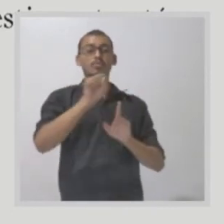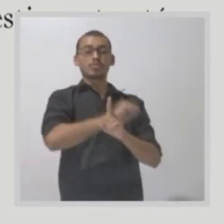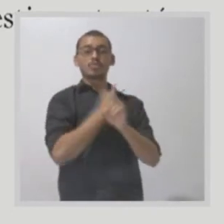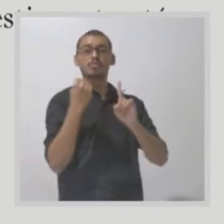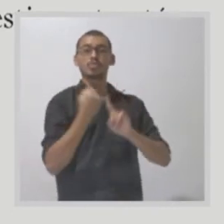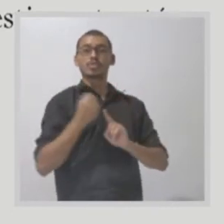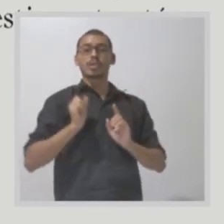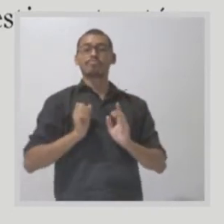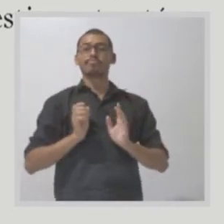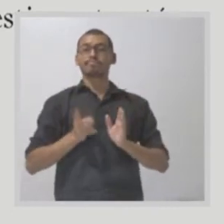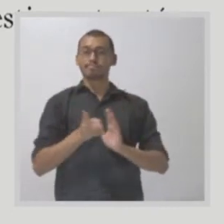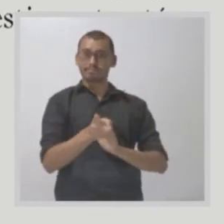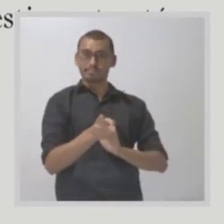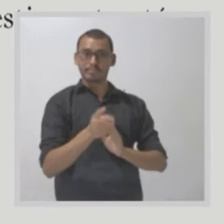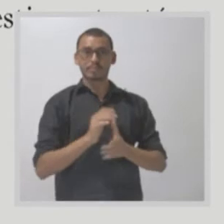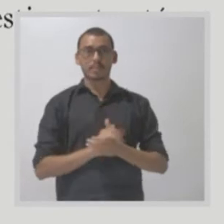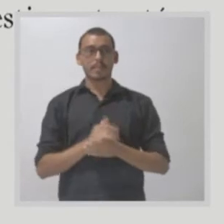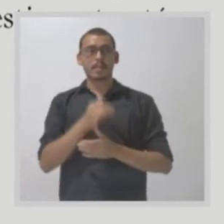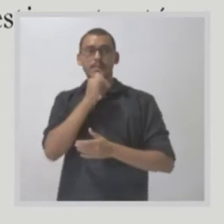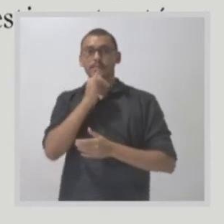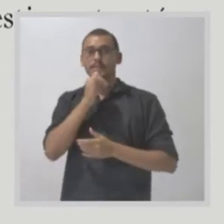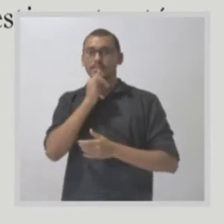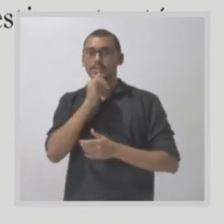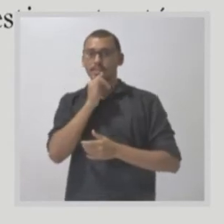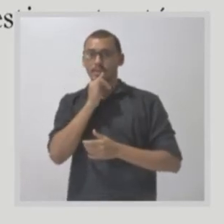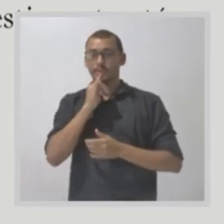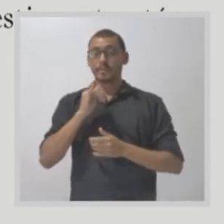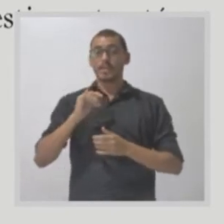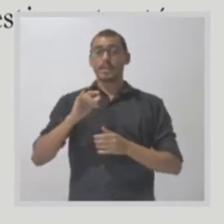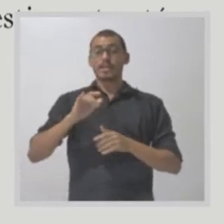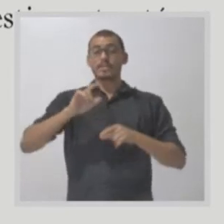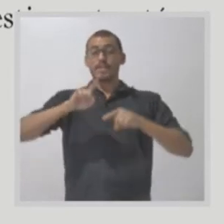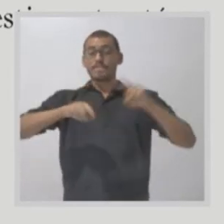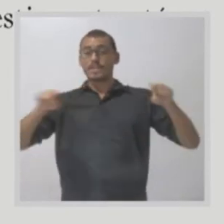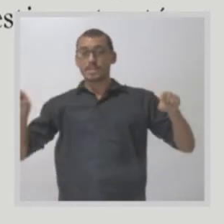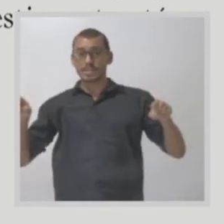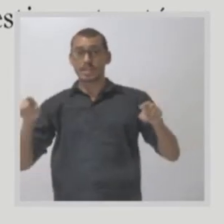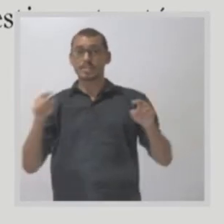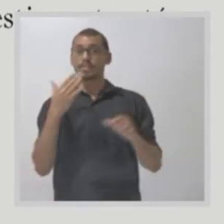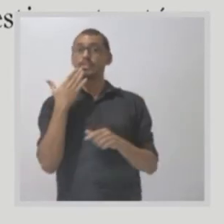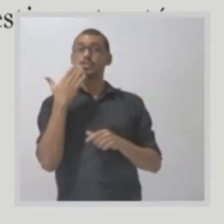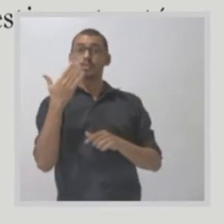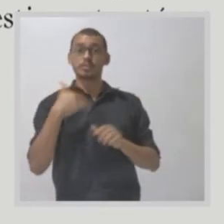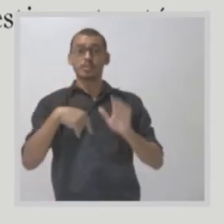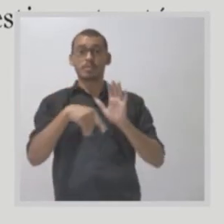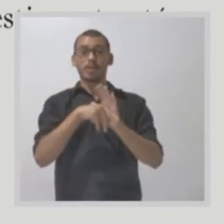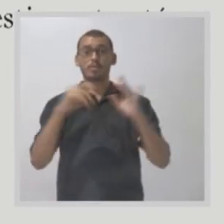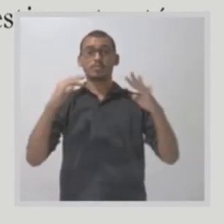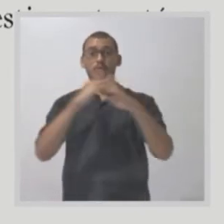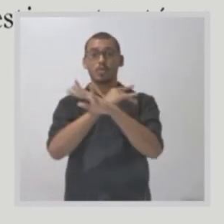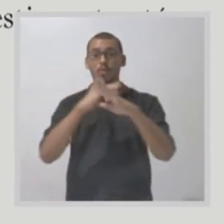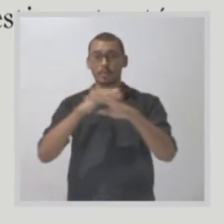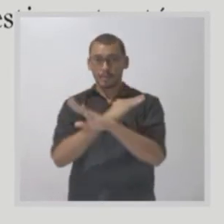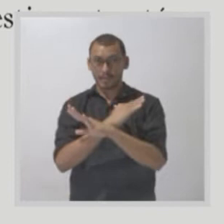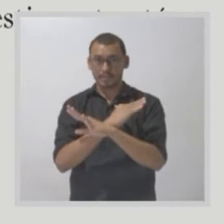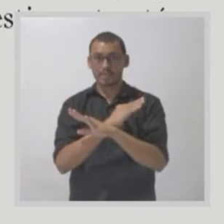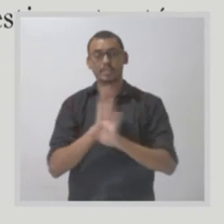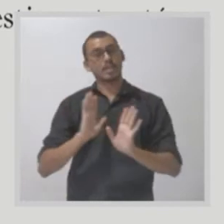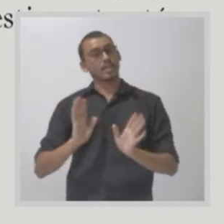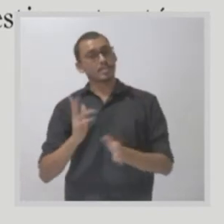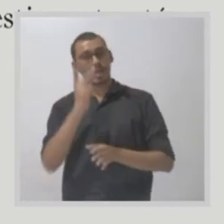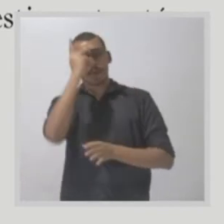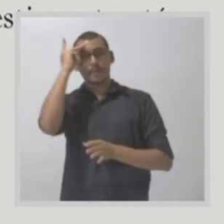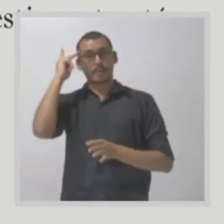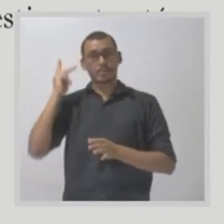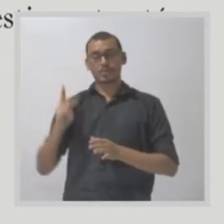ou seja, das pessoas com quem ele convive. São as variedades típicas de grandes centros urbanos, já que as pessoas